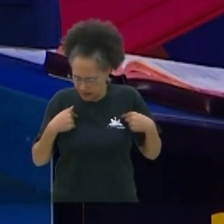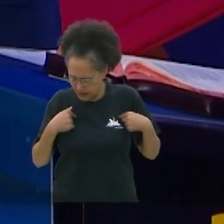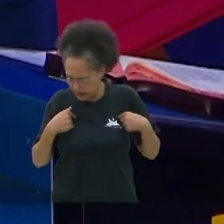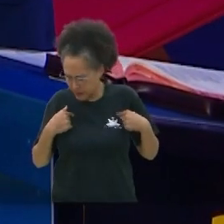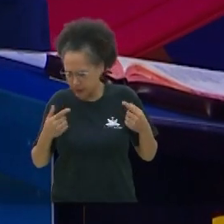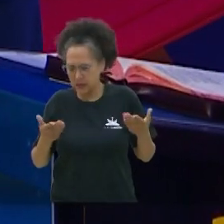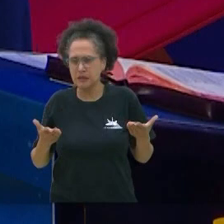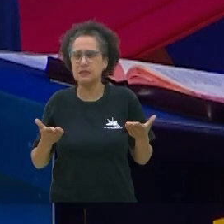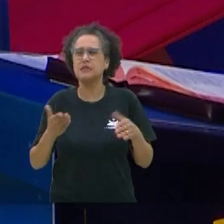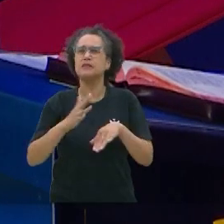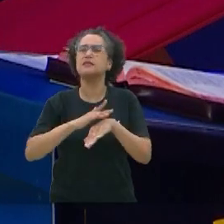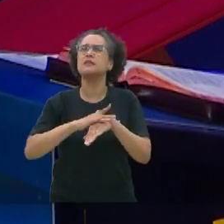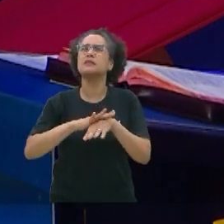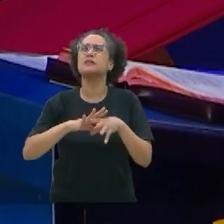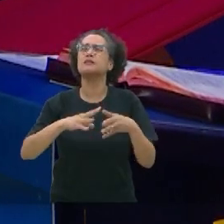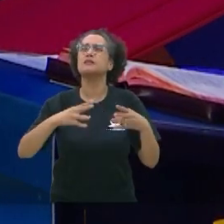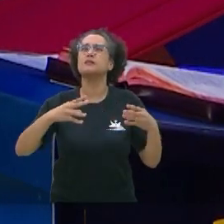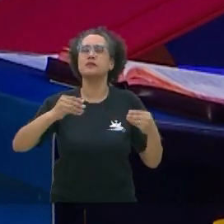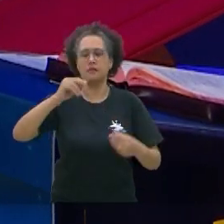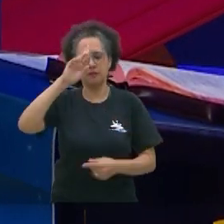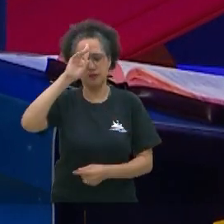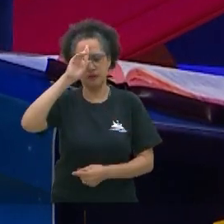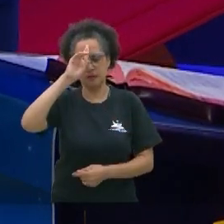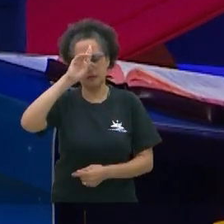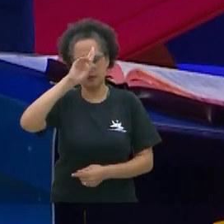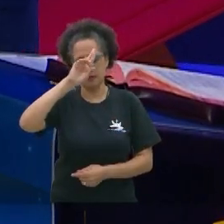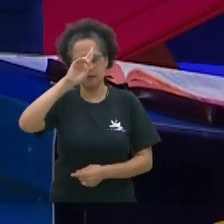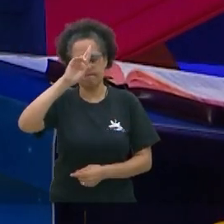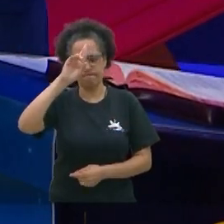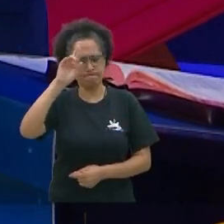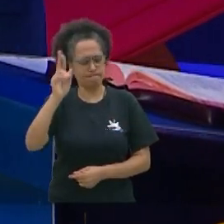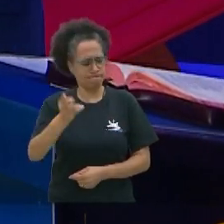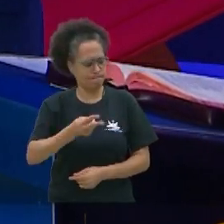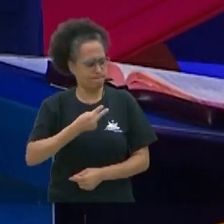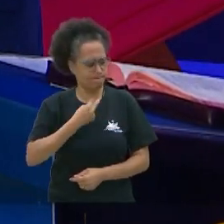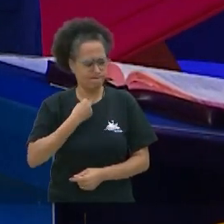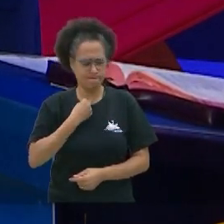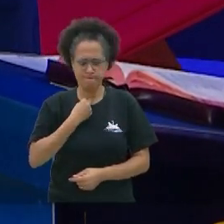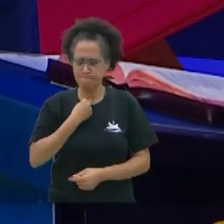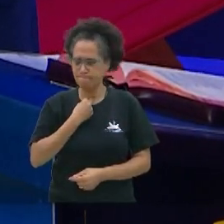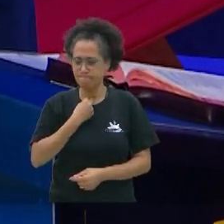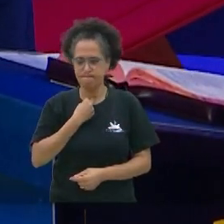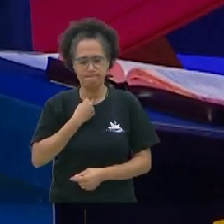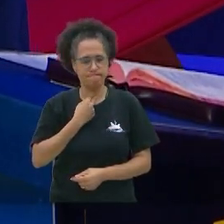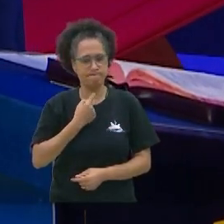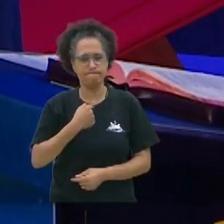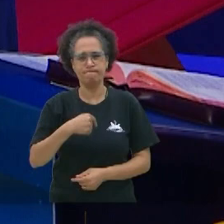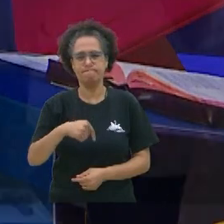Cura, Senhor, onde eu não posso